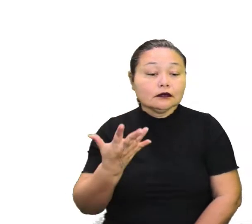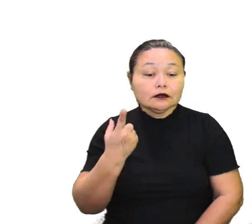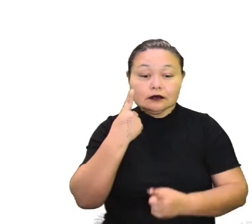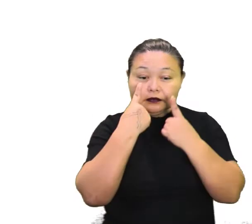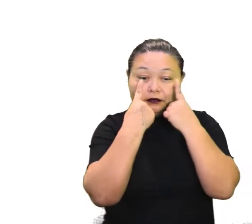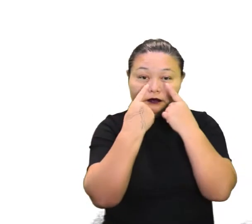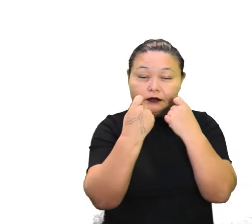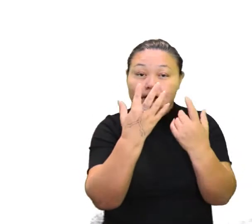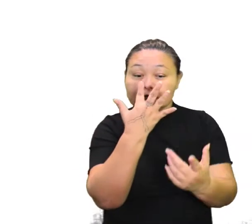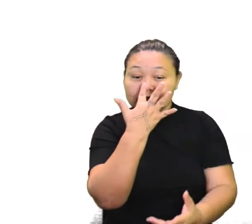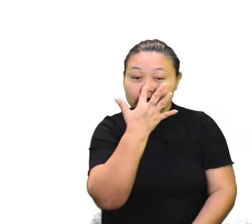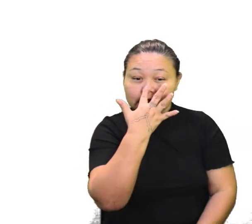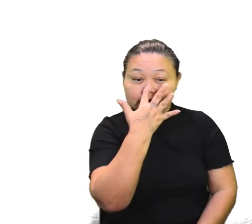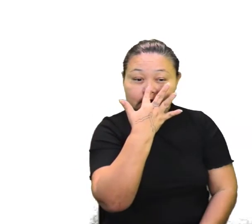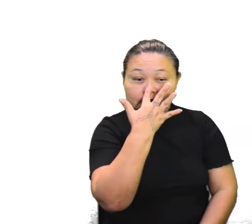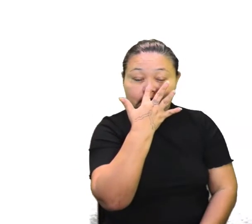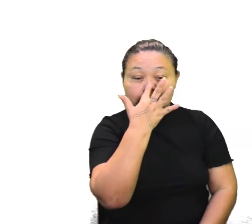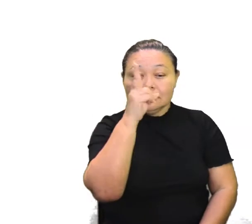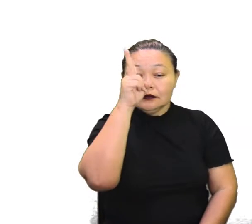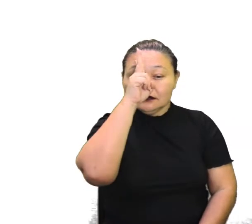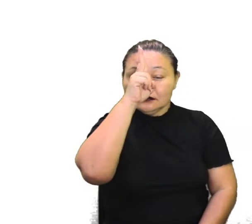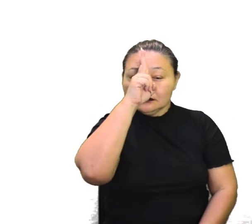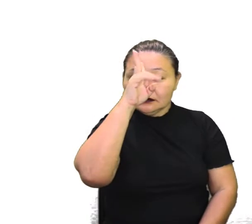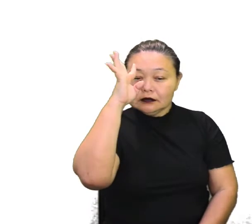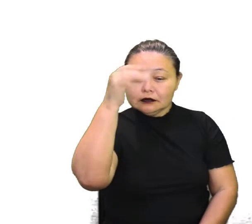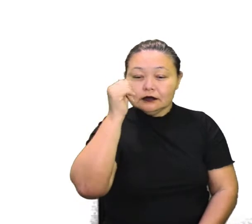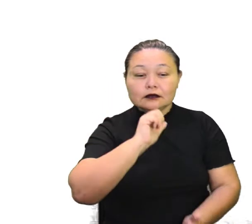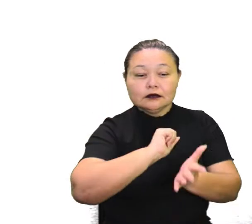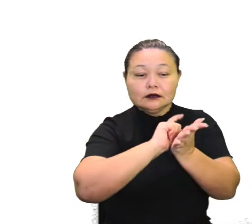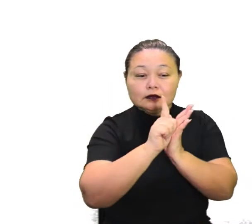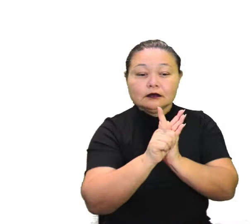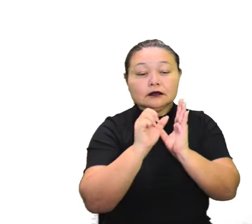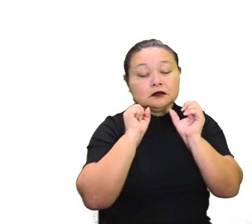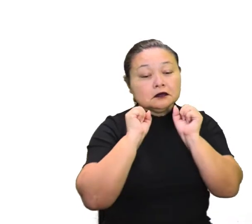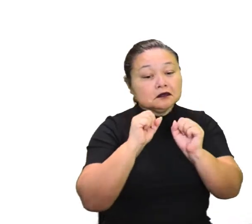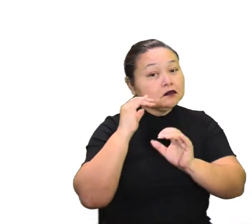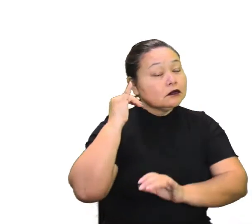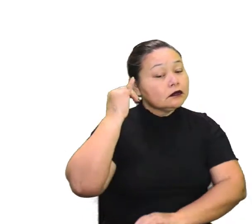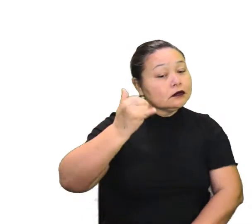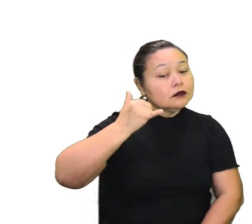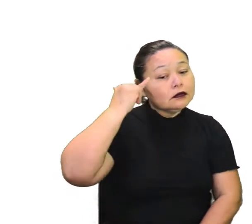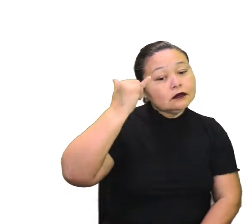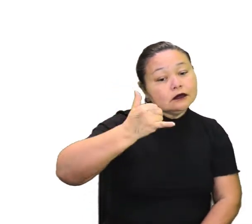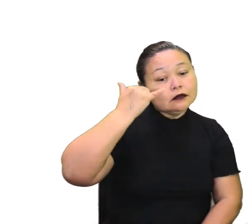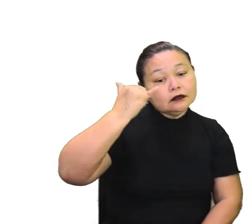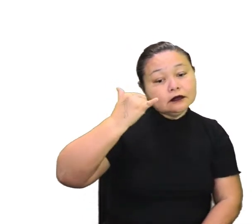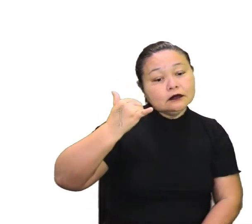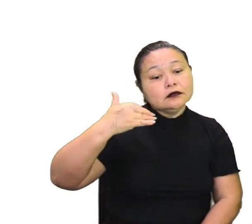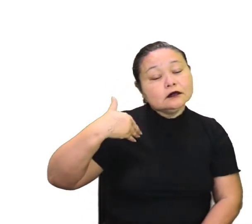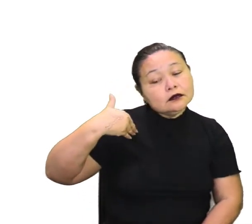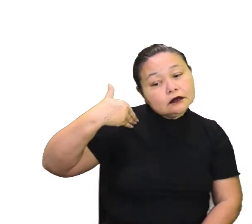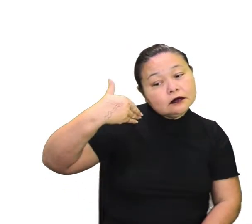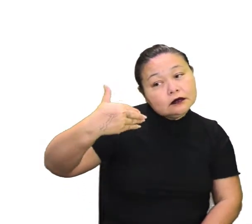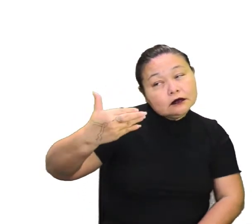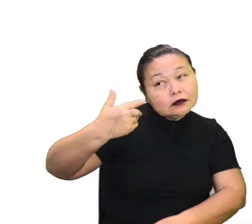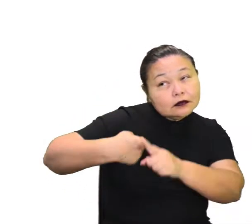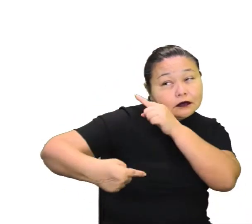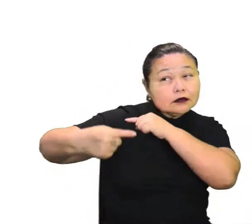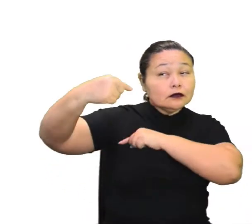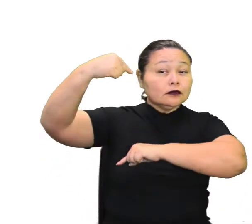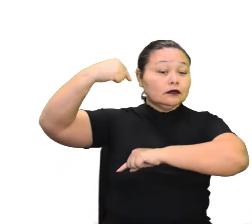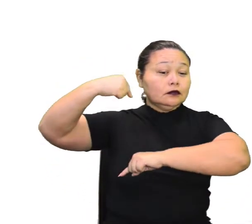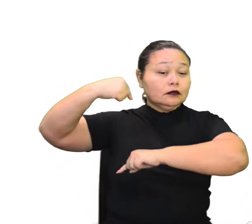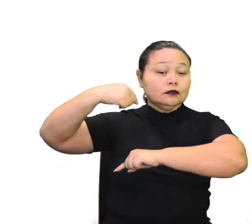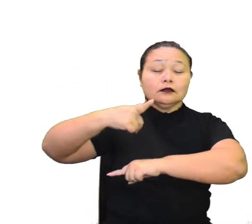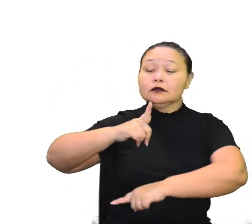é interessante observar que a história da teoria dos gêneros pode ser contada a partir da